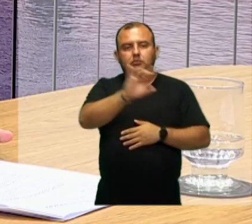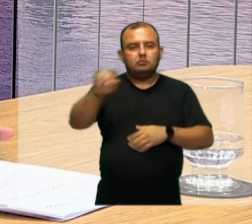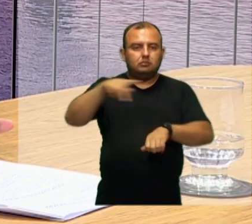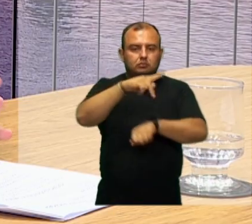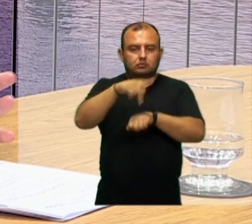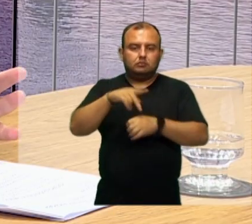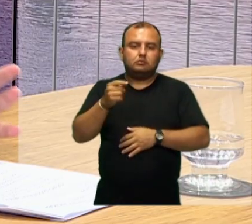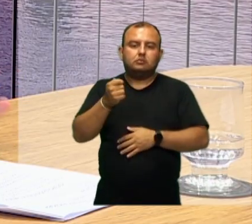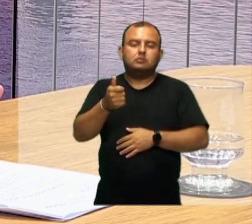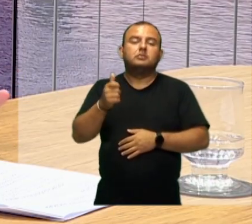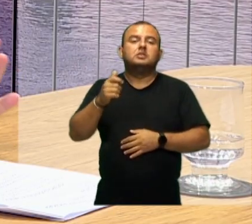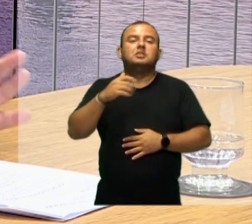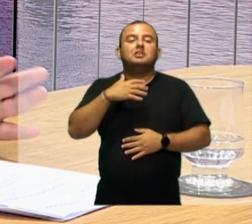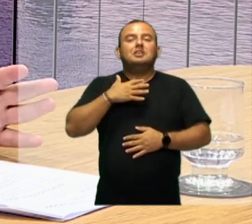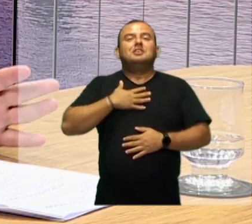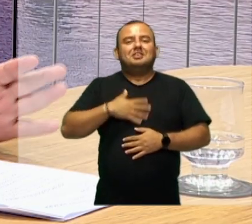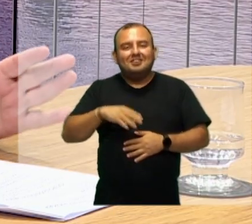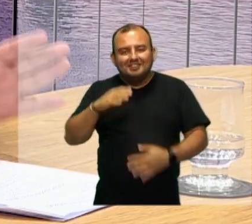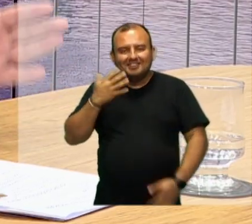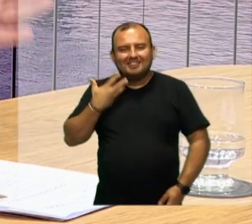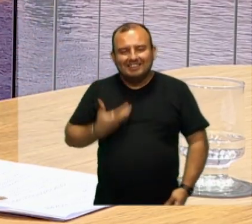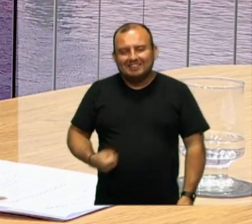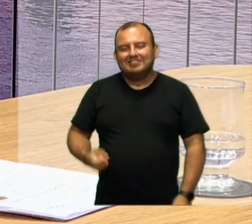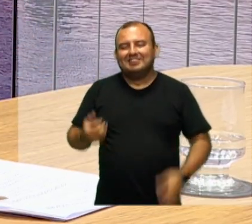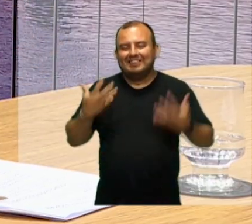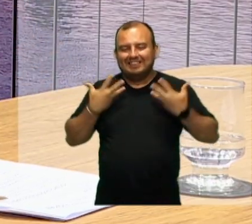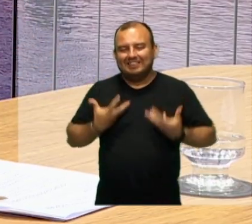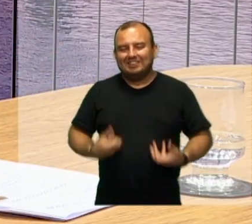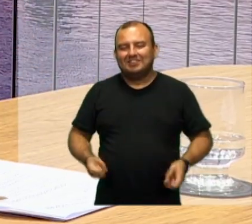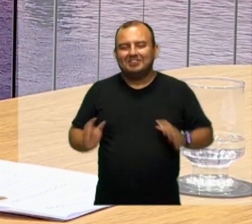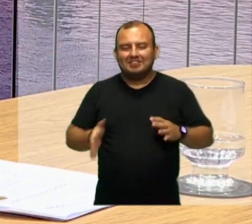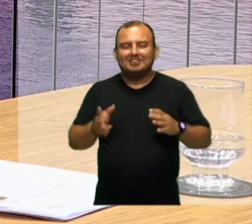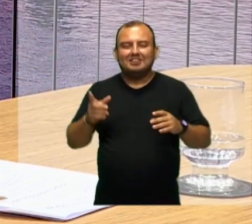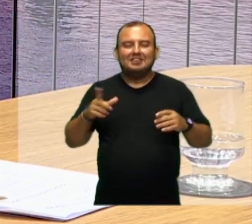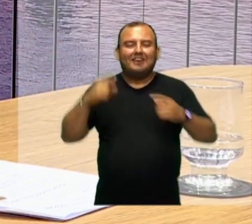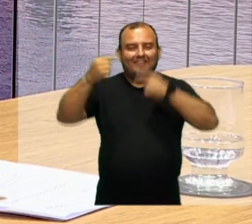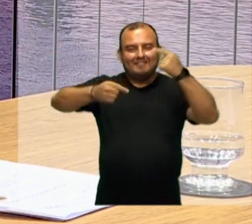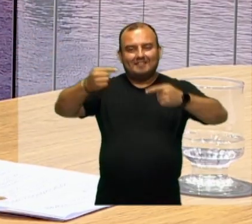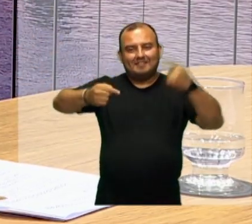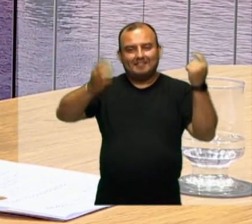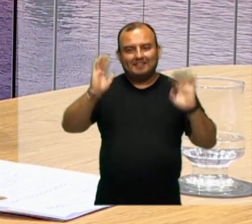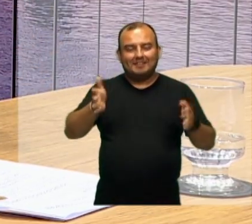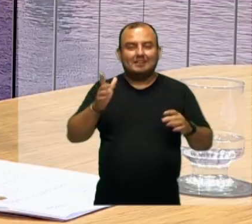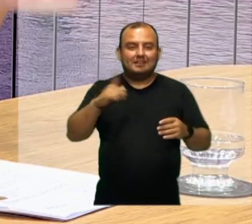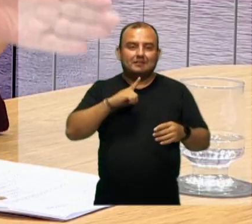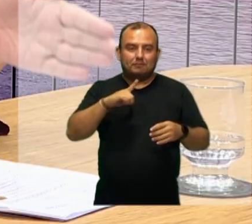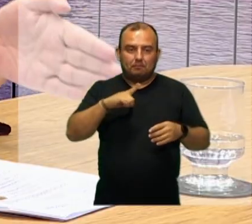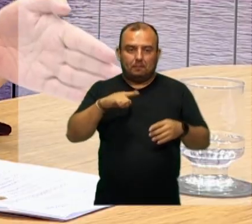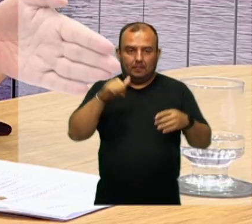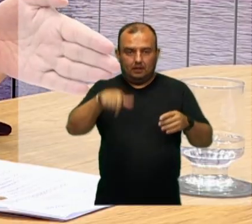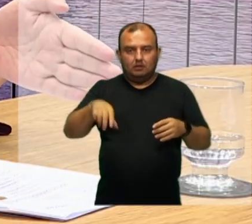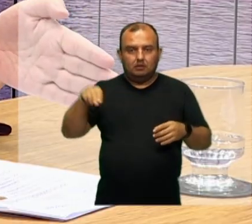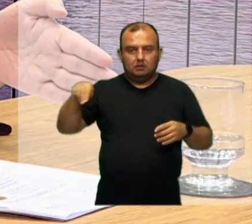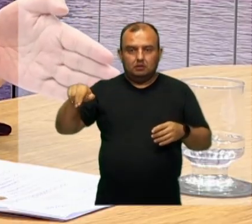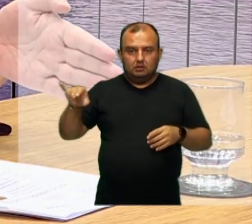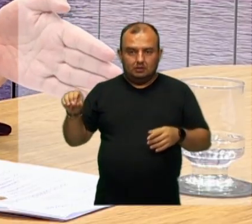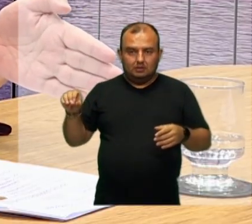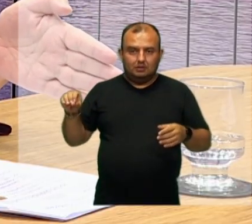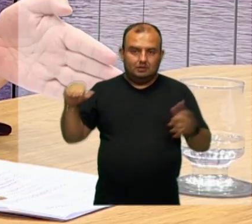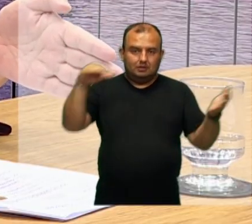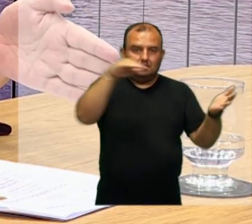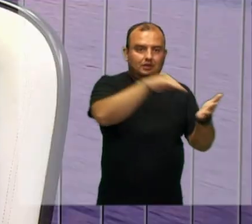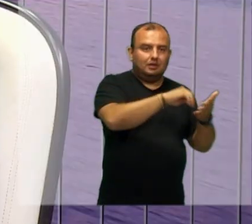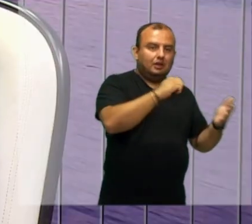já fiquei quase sem fôlego só de te ouvir dizer Sim. O tanto de competições que você tem de agora de maio